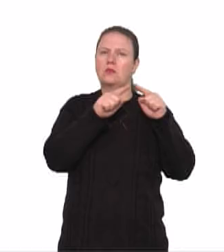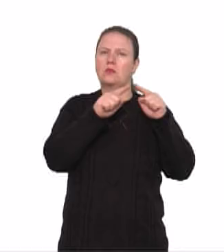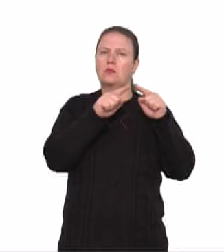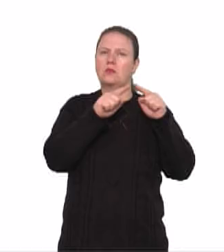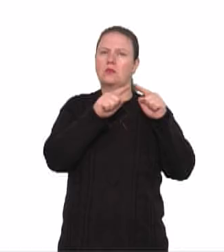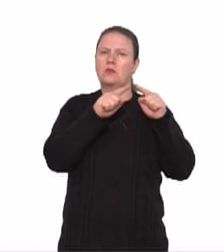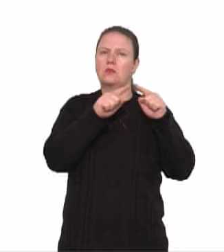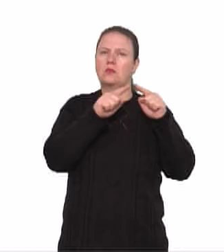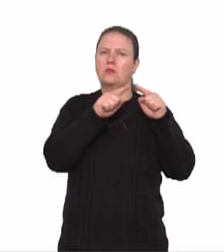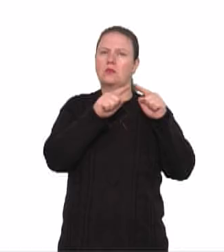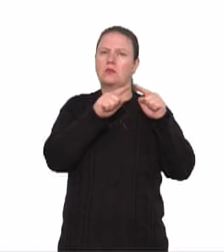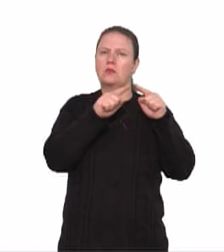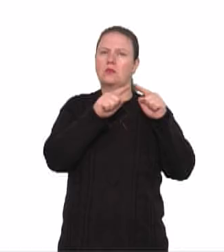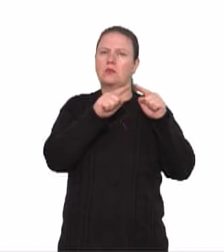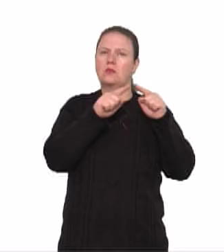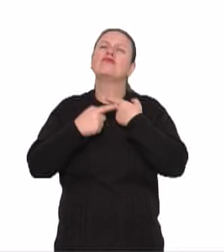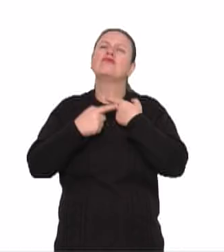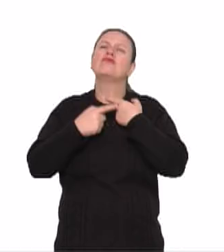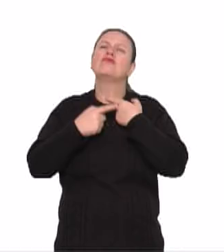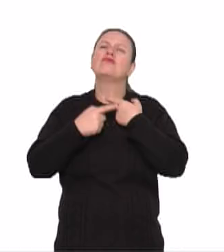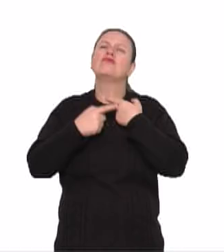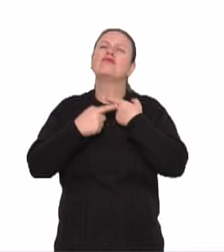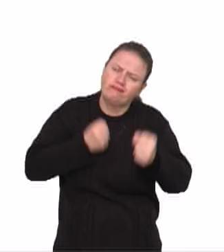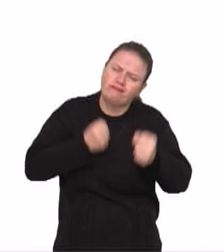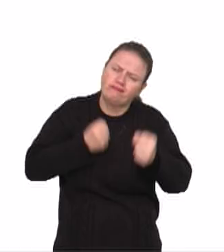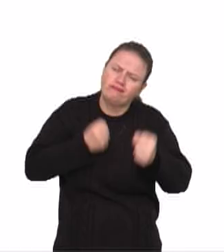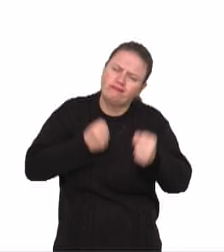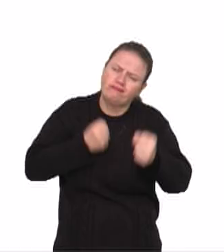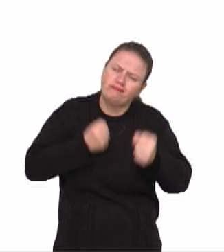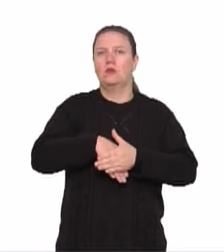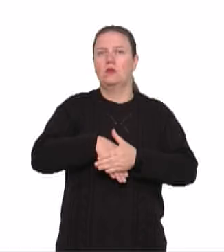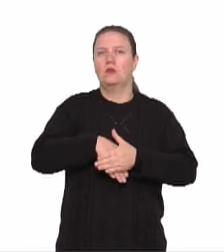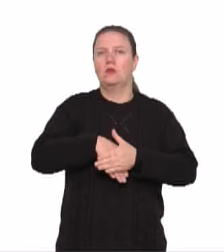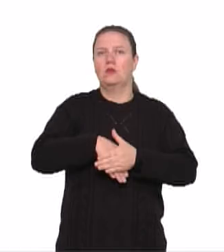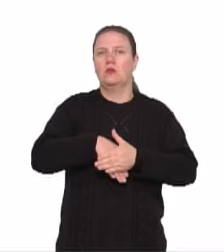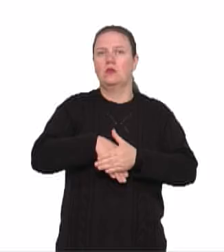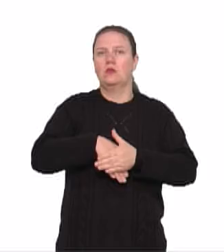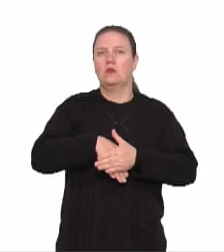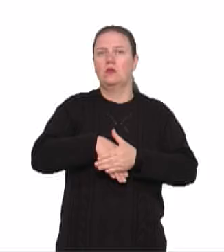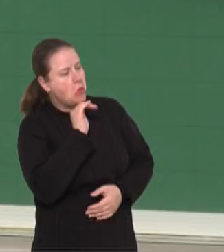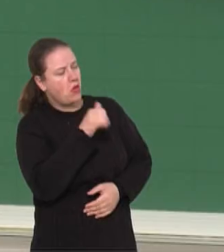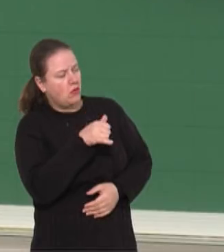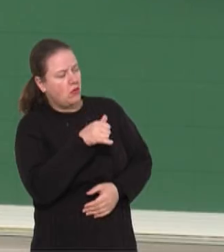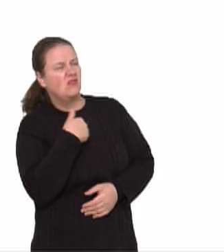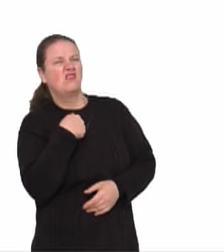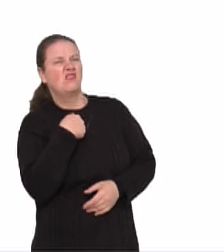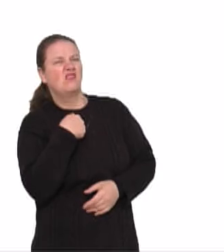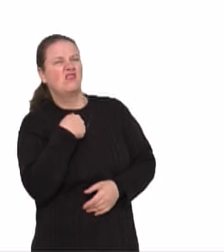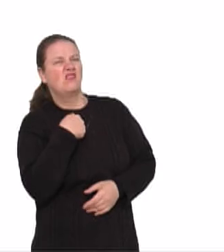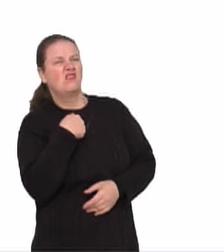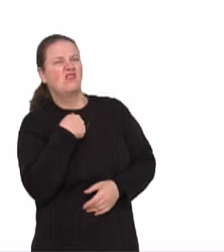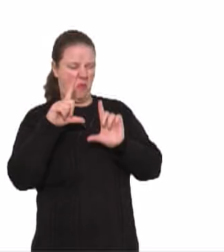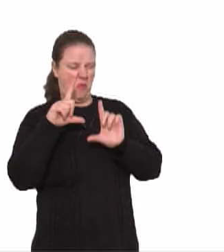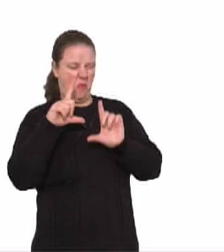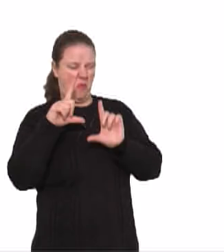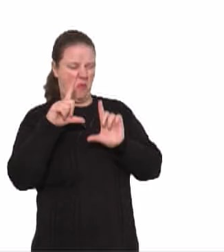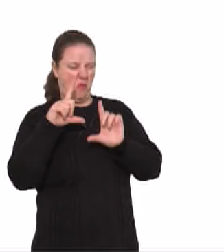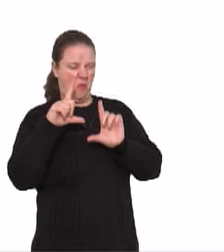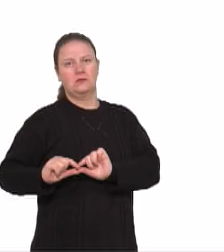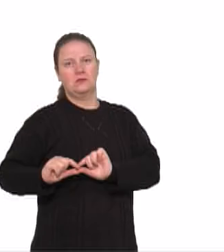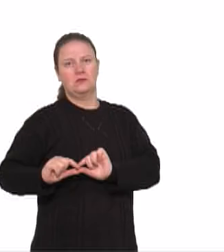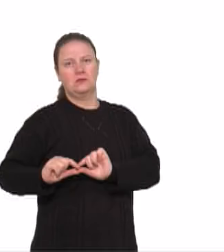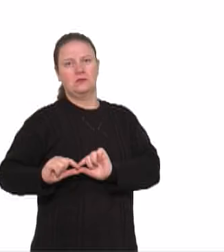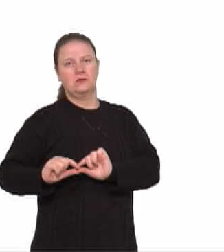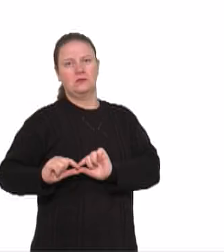lá: faltou gás à seleção. O telespectador fala também, só que ele diz o seguinte: o meu gás acabou faz